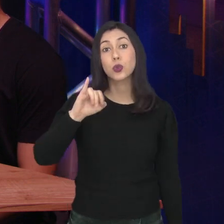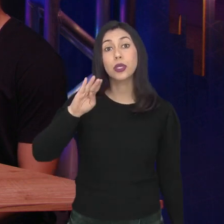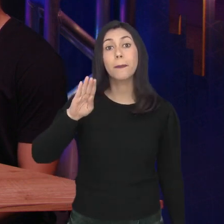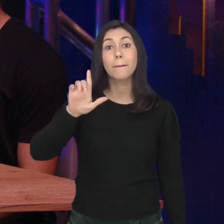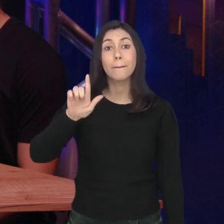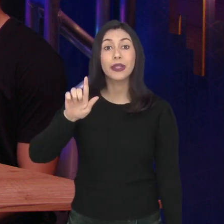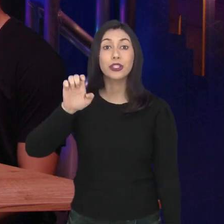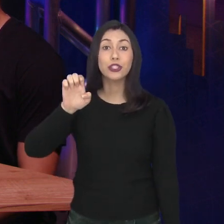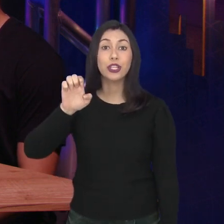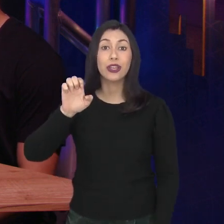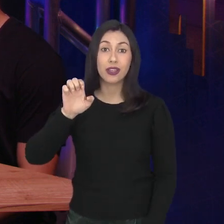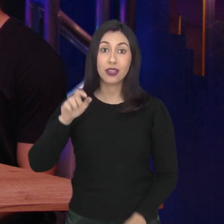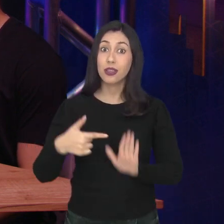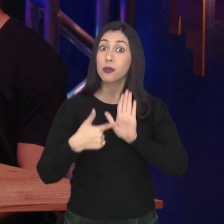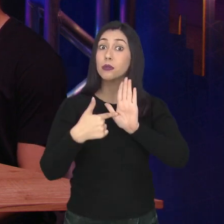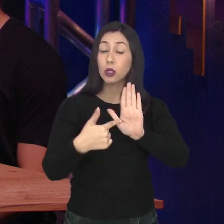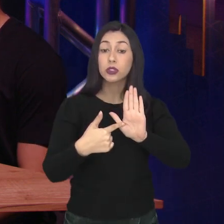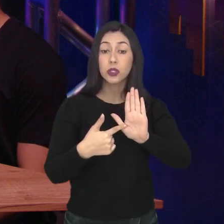importantes que mostram, né, que